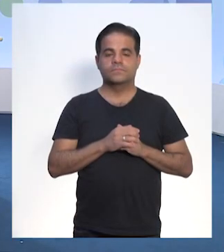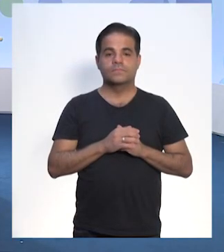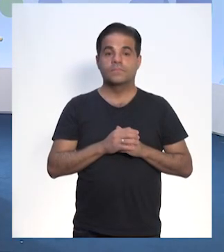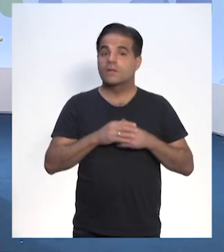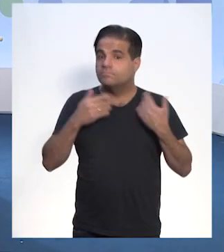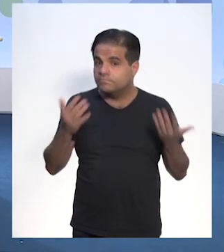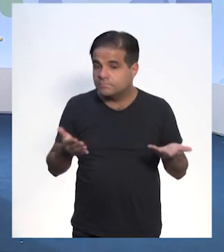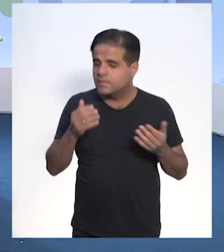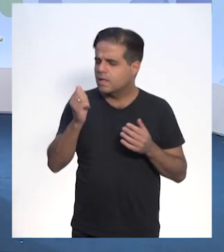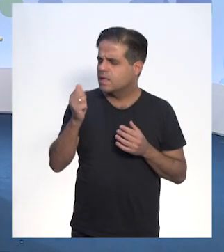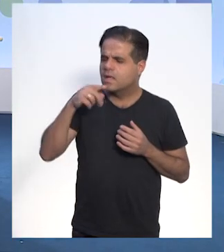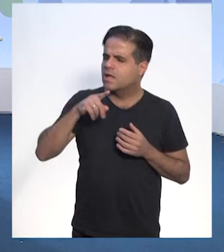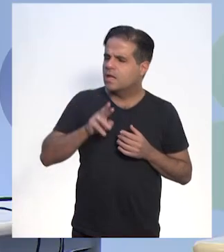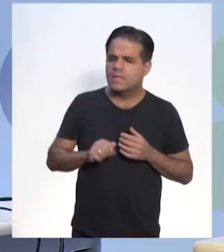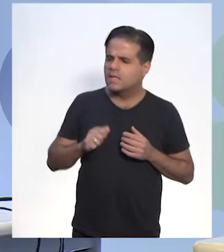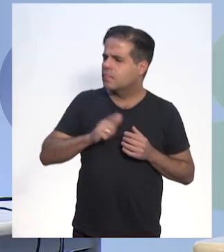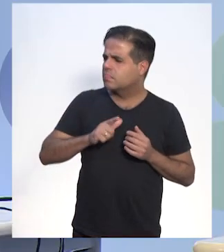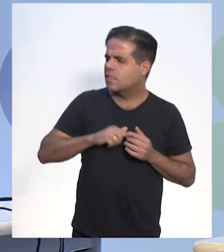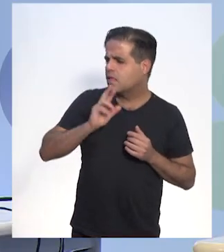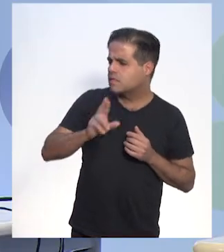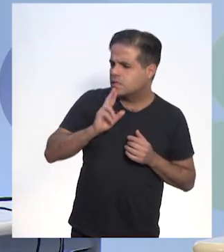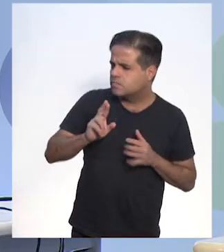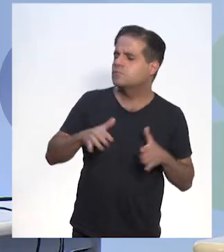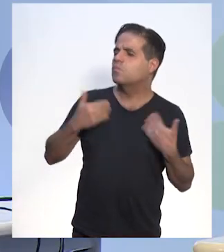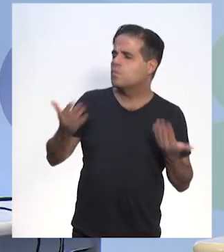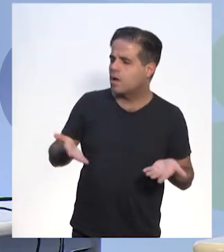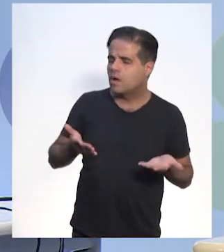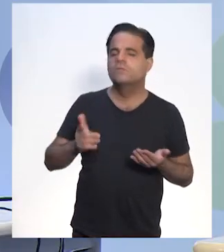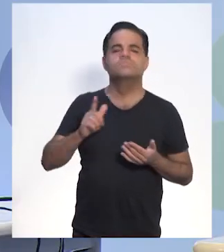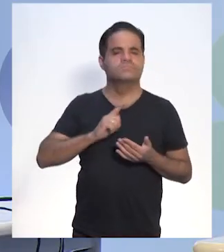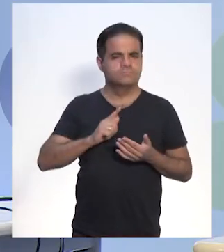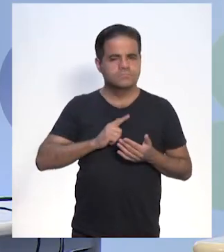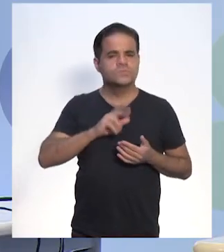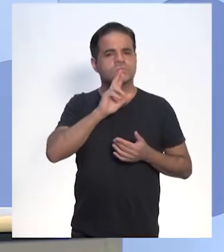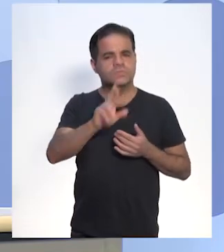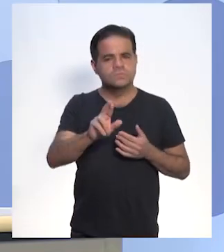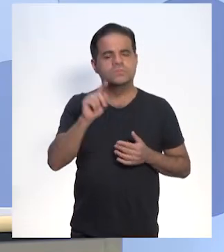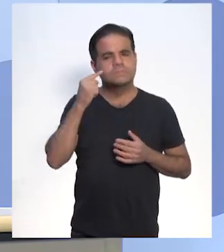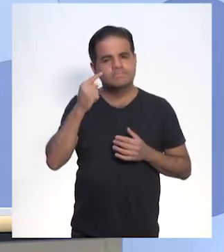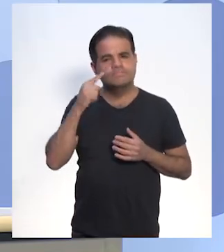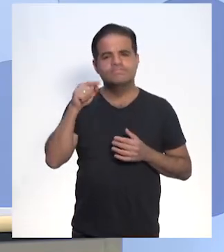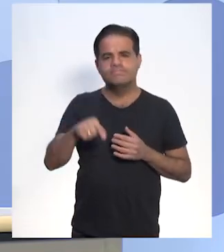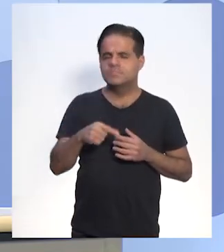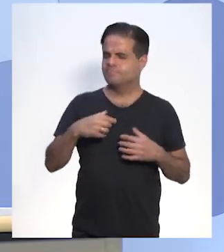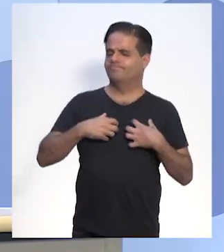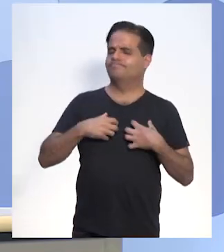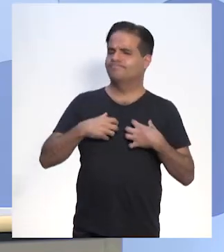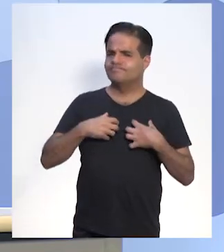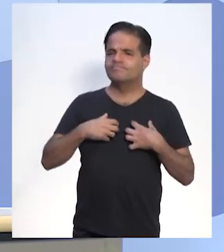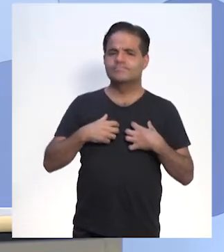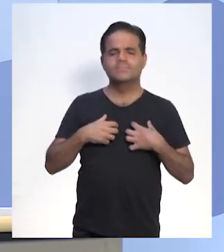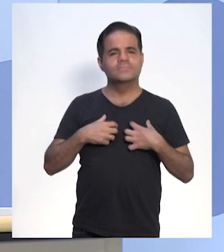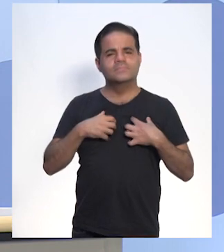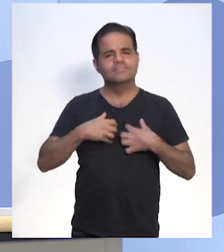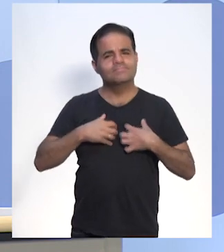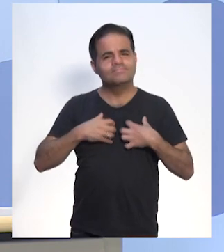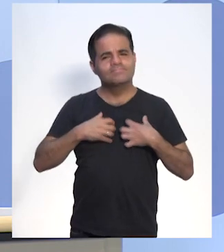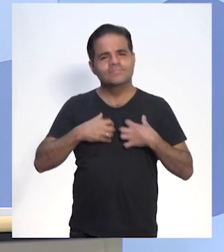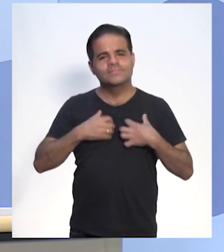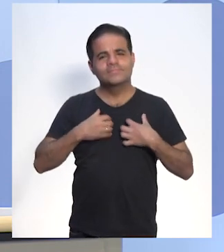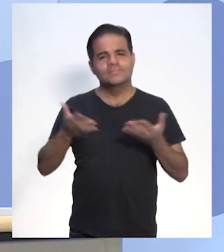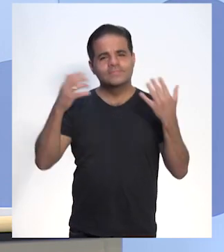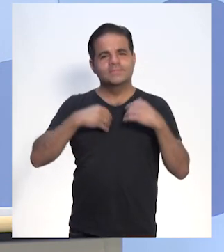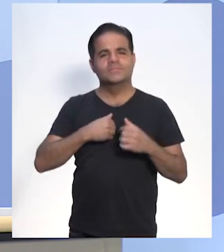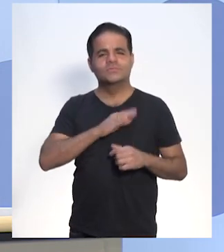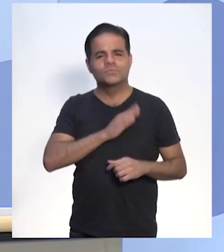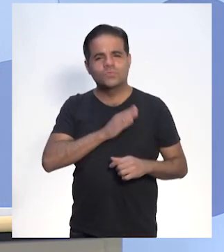E aí, Andréia, o que temos lá. de resposta? Aí tem uma que me causou, assim, um negócio